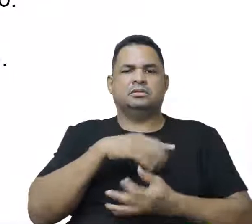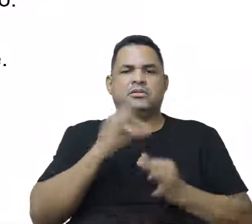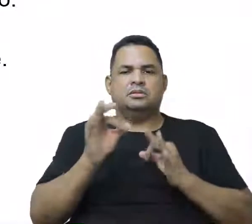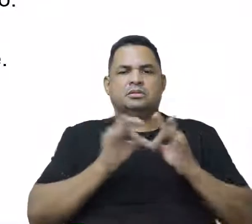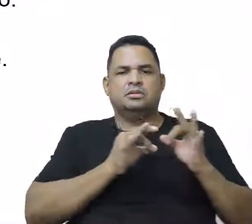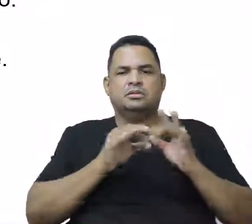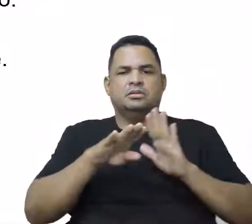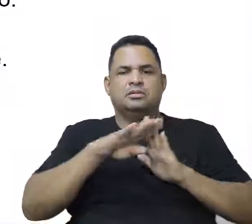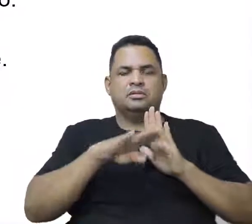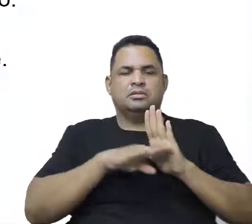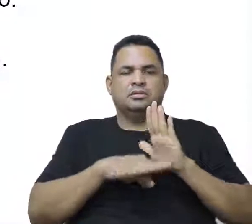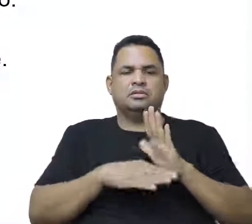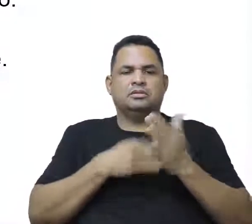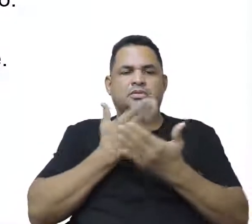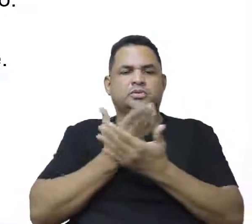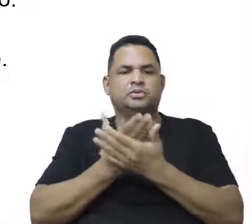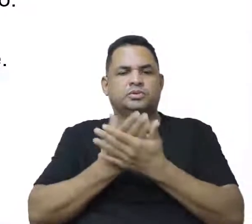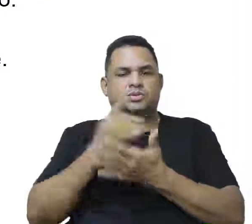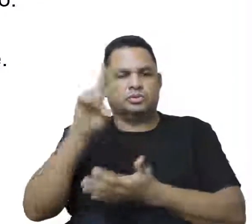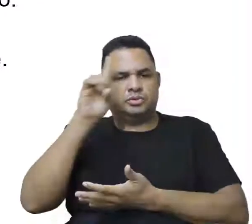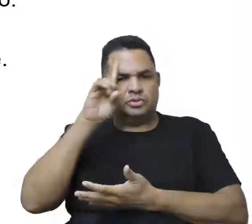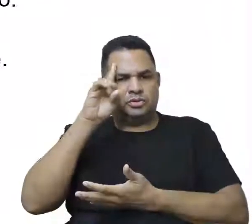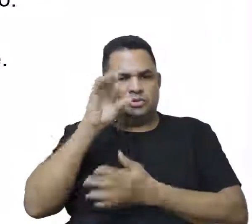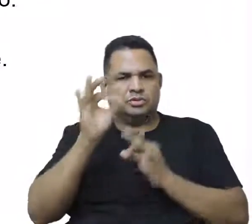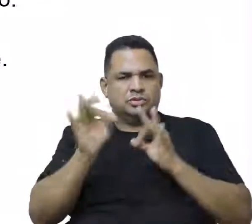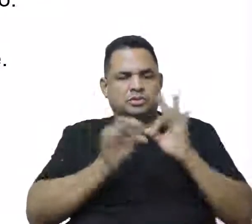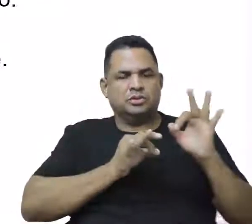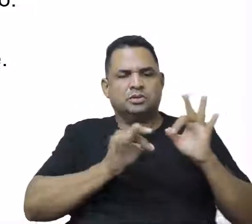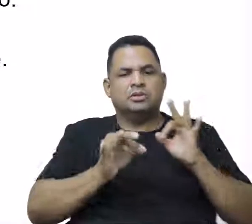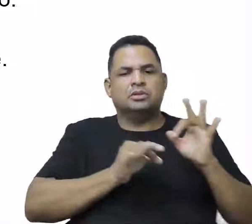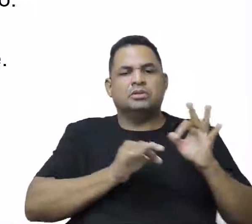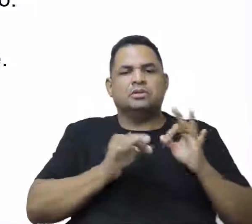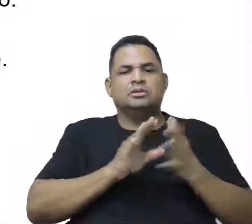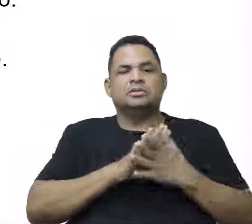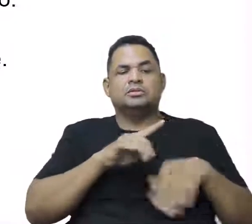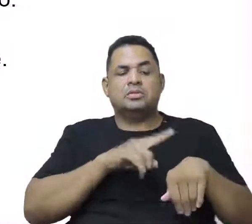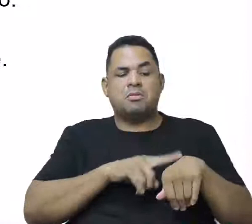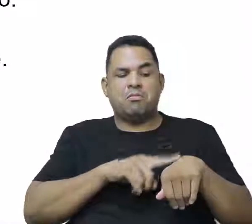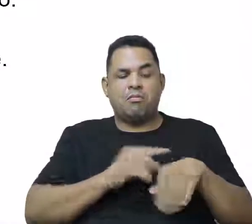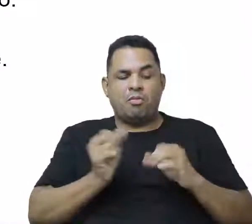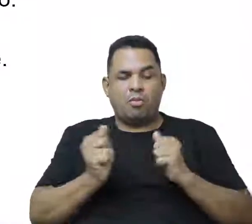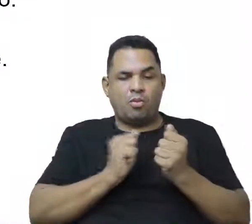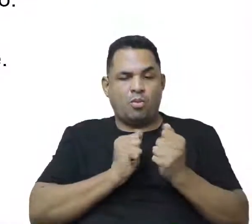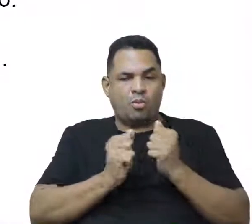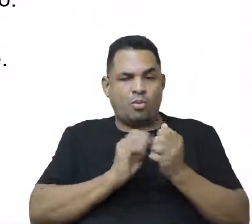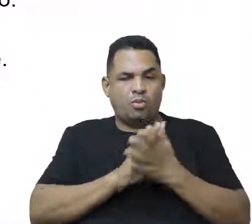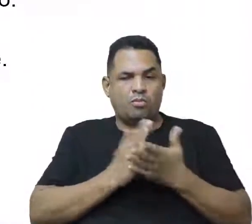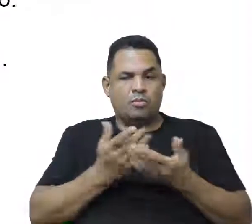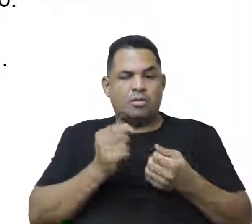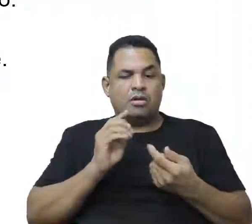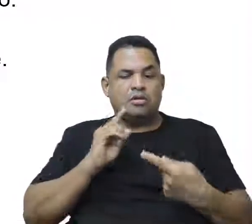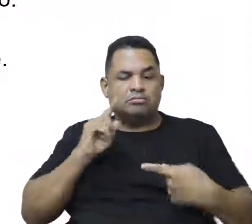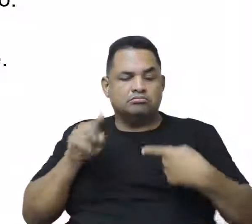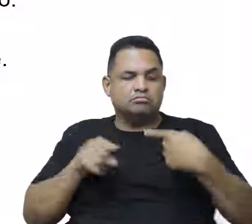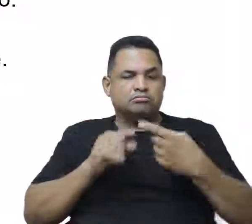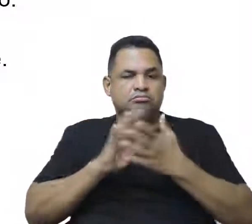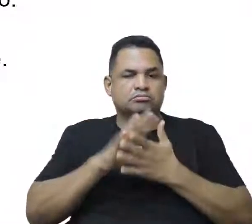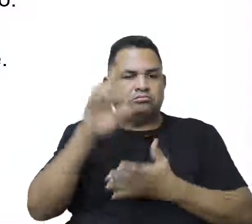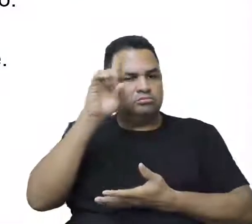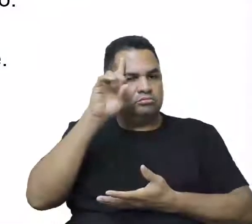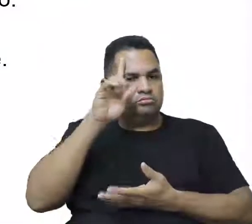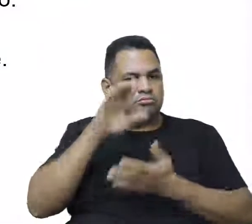elabore uma agenda de estudo diário, organize e otimize seu tempo para cumprir suas metas